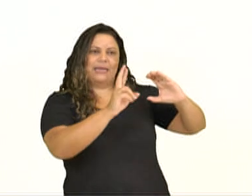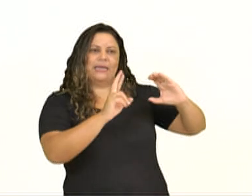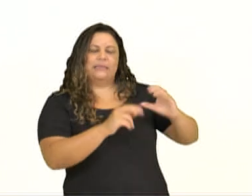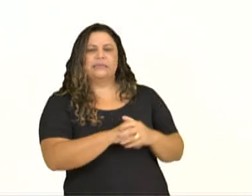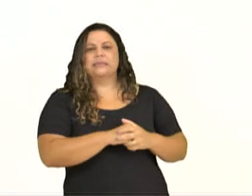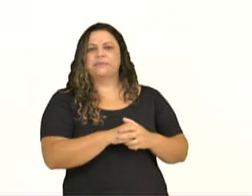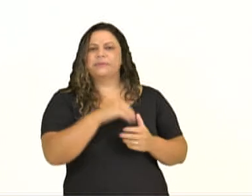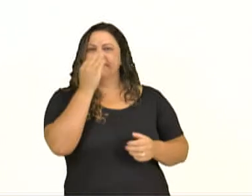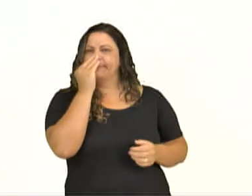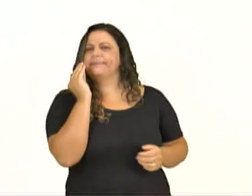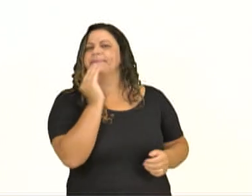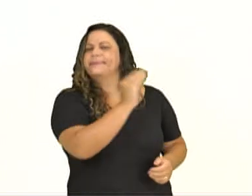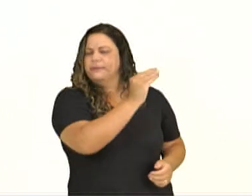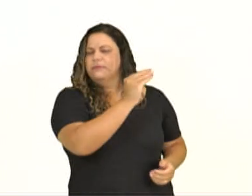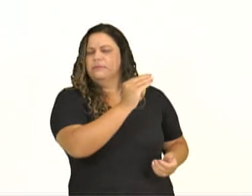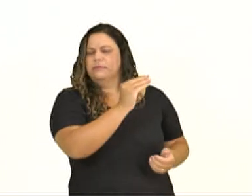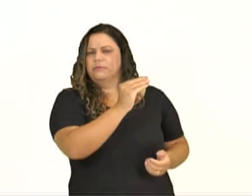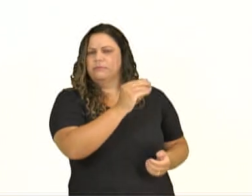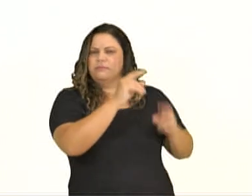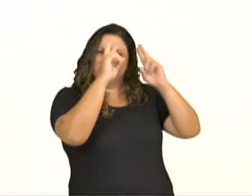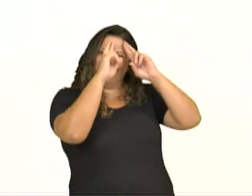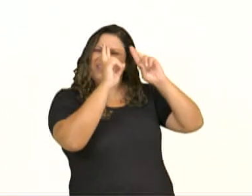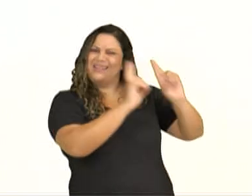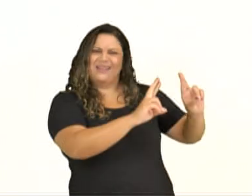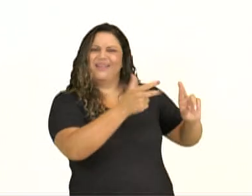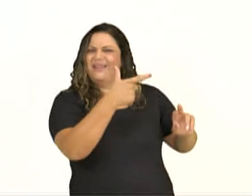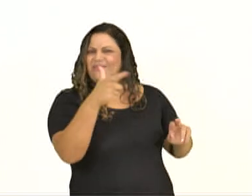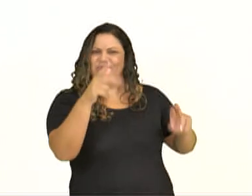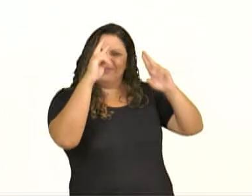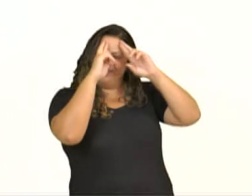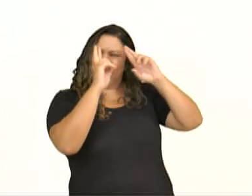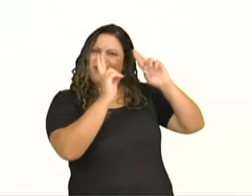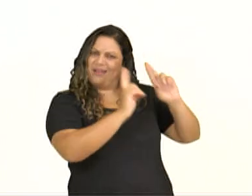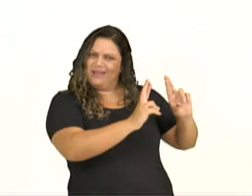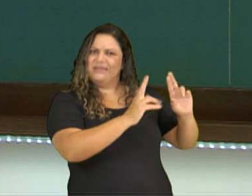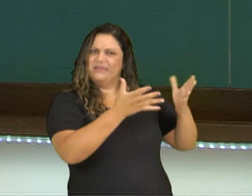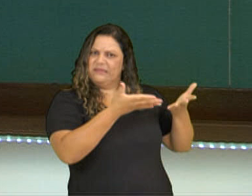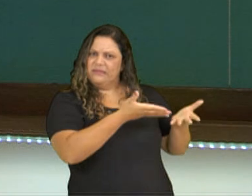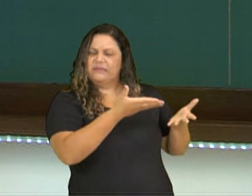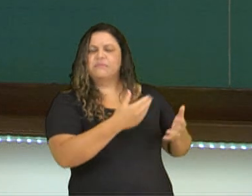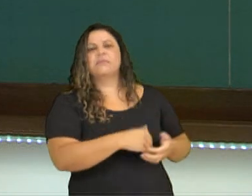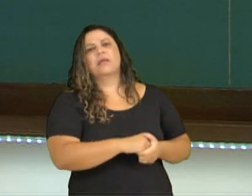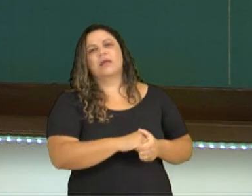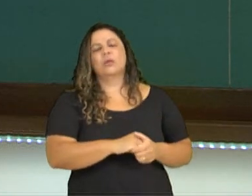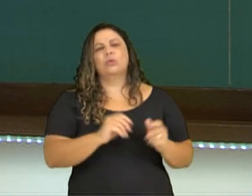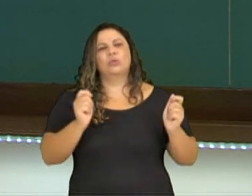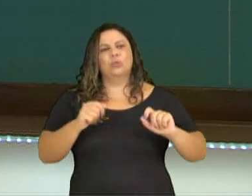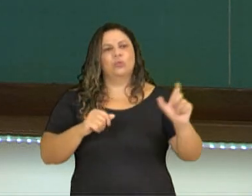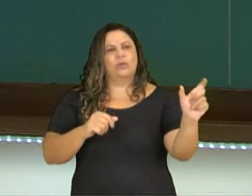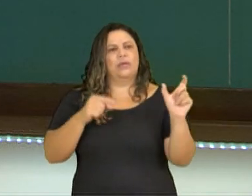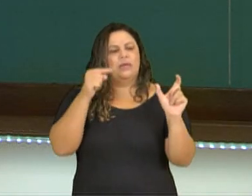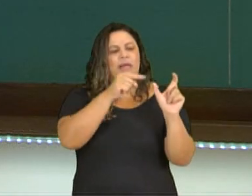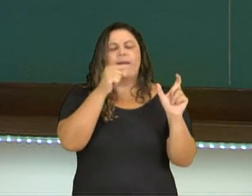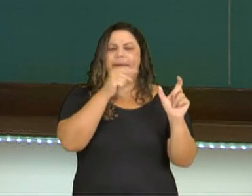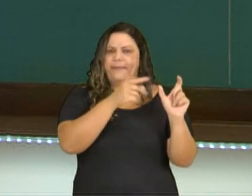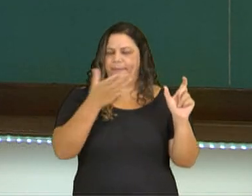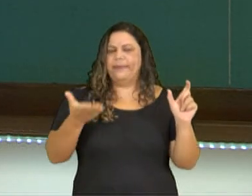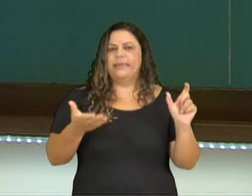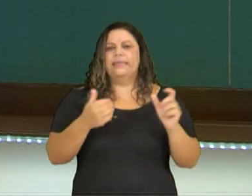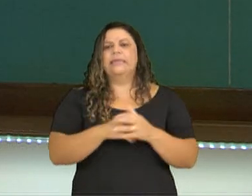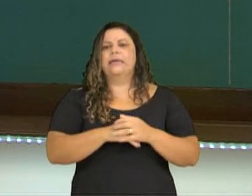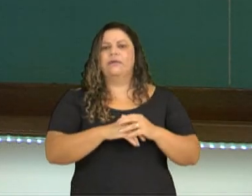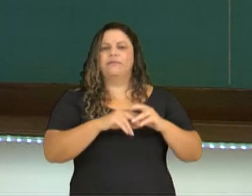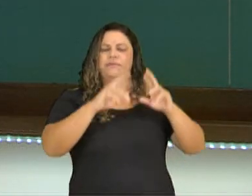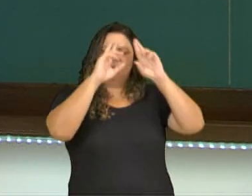assemelha como desrespeitaram. Ela tem uma conotação assim, talvez um pouquinho até mais intensa do que